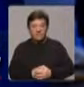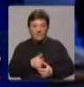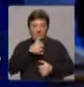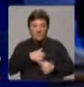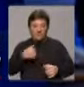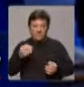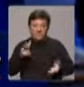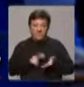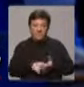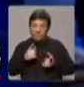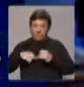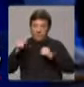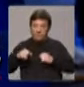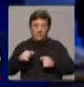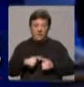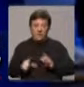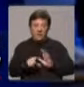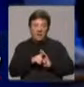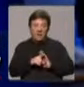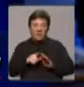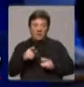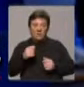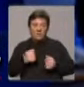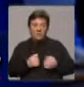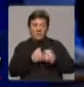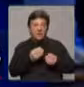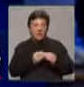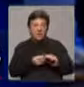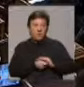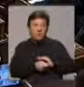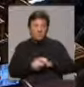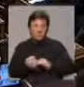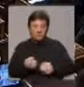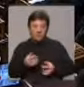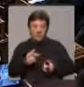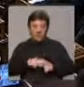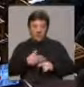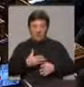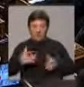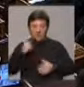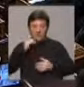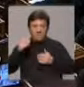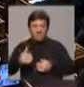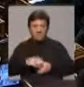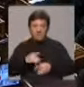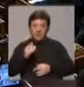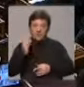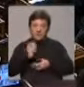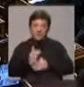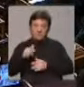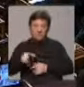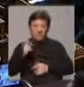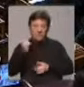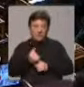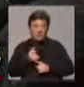Parlamento que aprovou por unanimidade a legislação de combate à corrupção foram assim alargados os prazos para a prescrição do crime